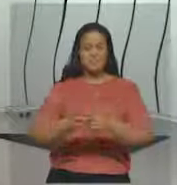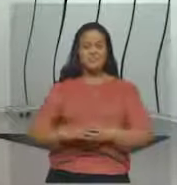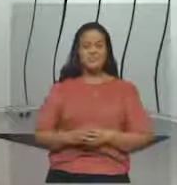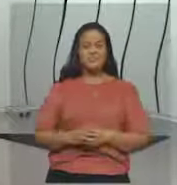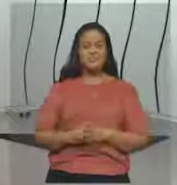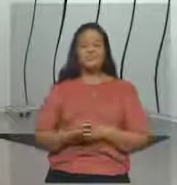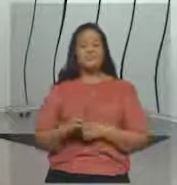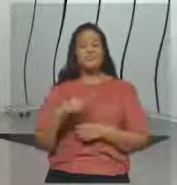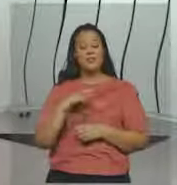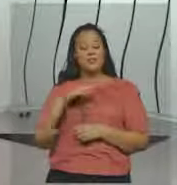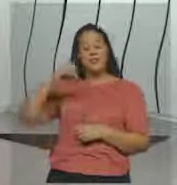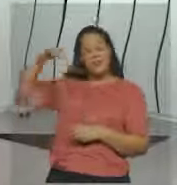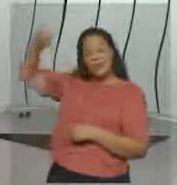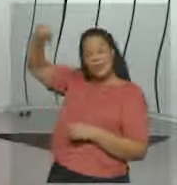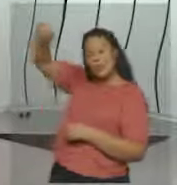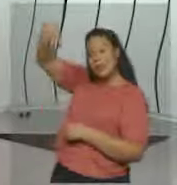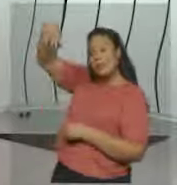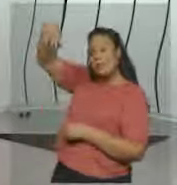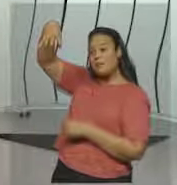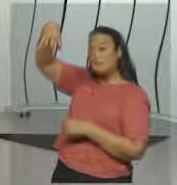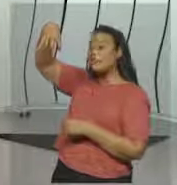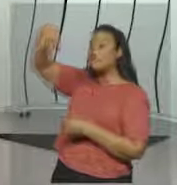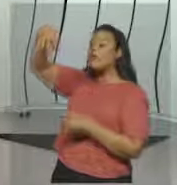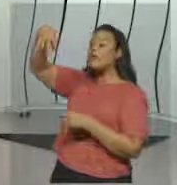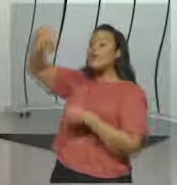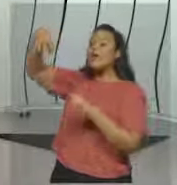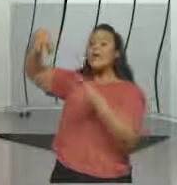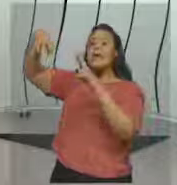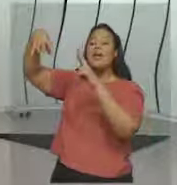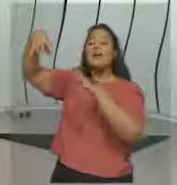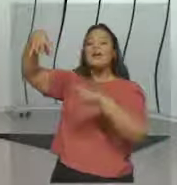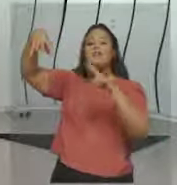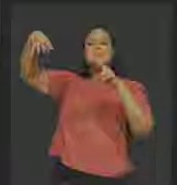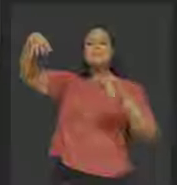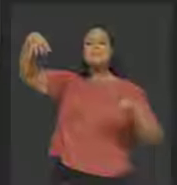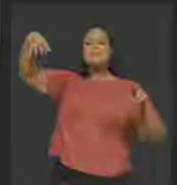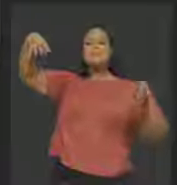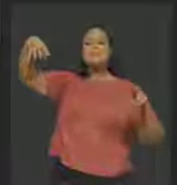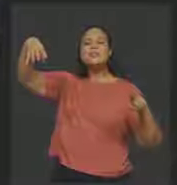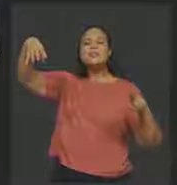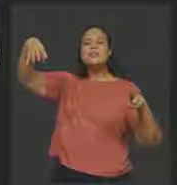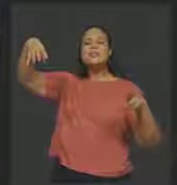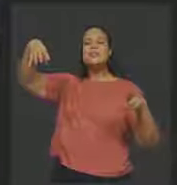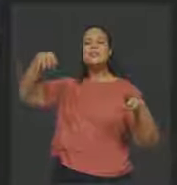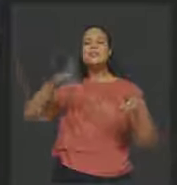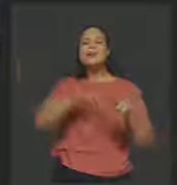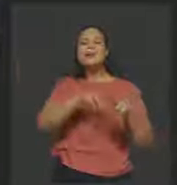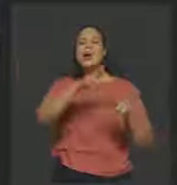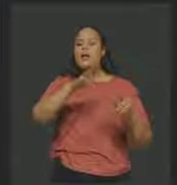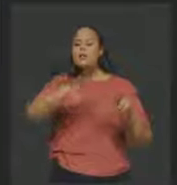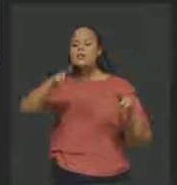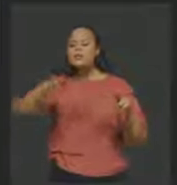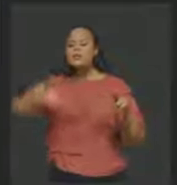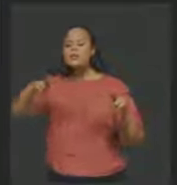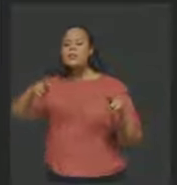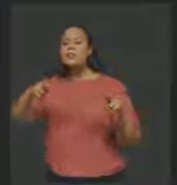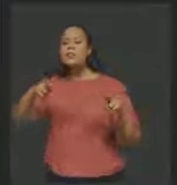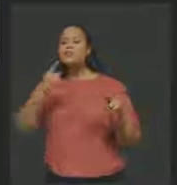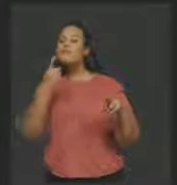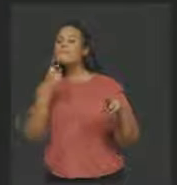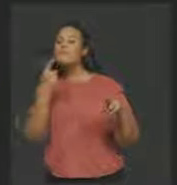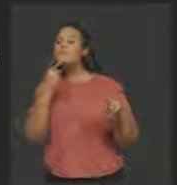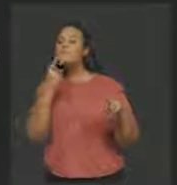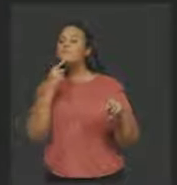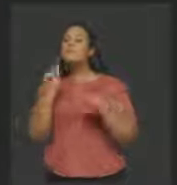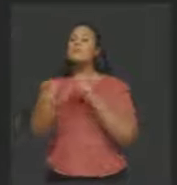destacar a resistência dessa lâmpada, que está aqui representado de vermelho. Esse materialzinho aqui de